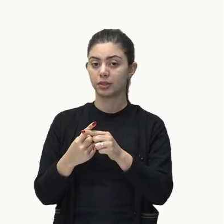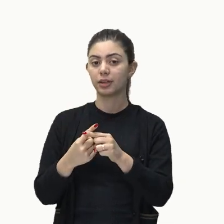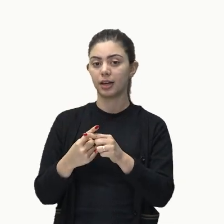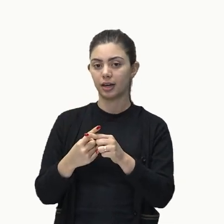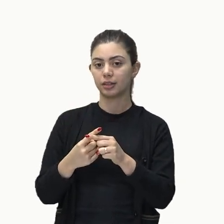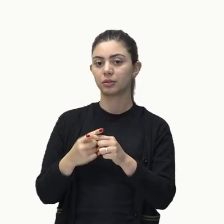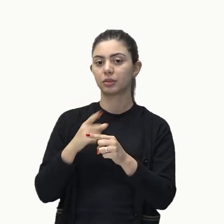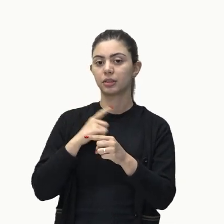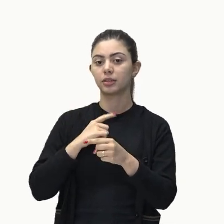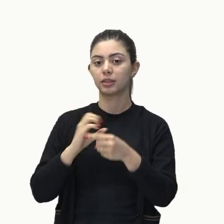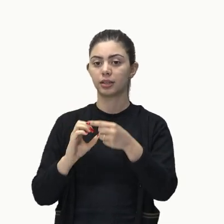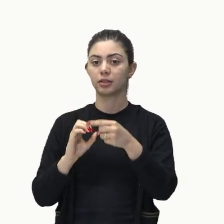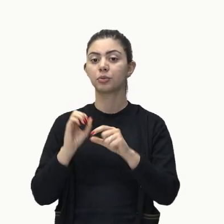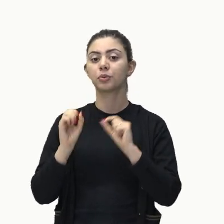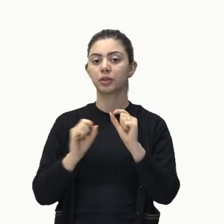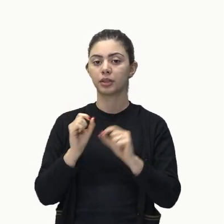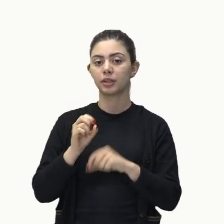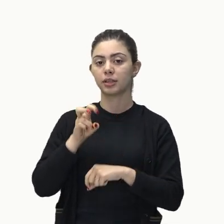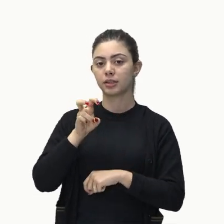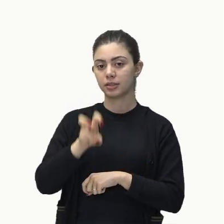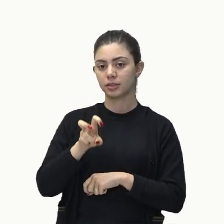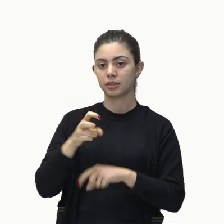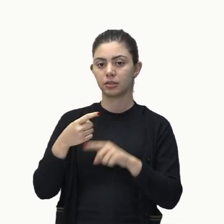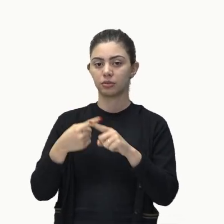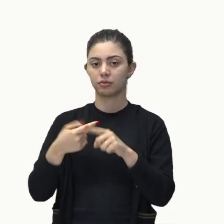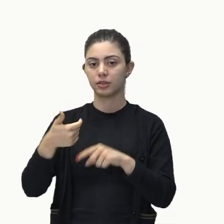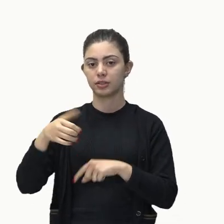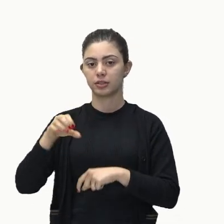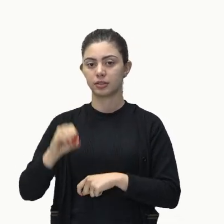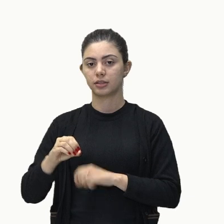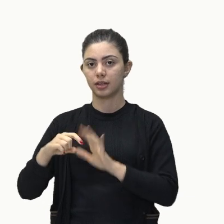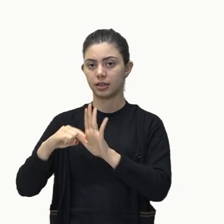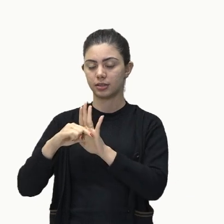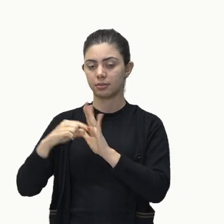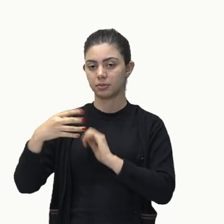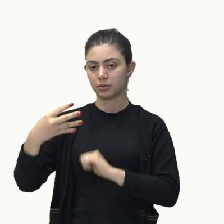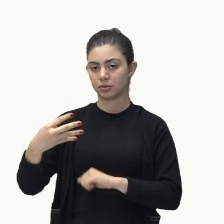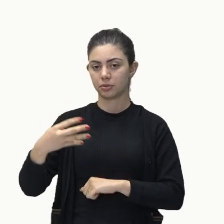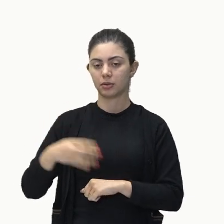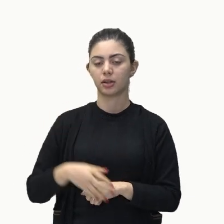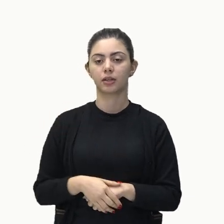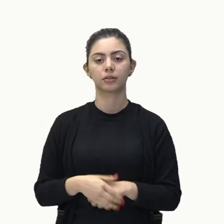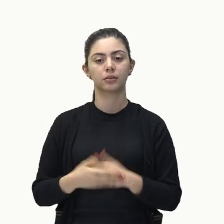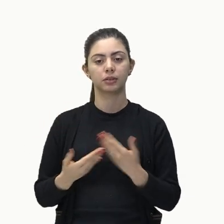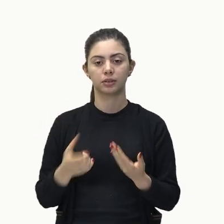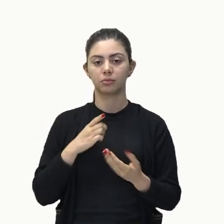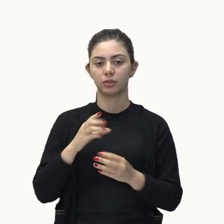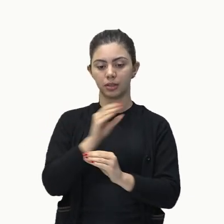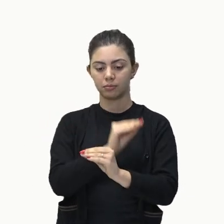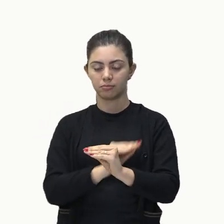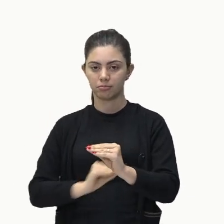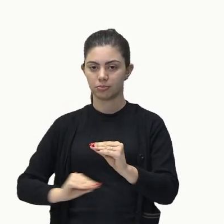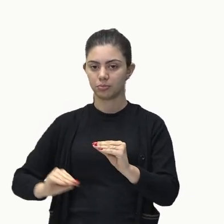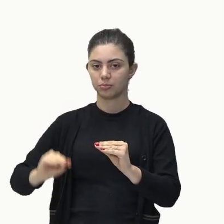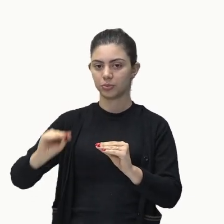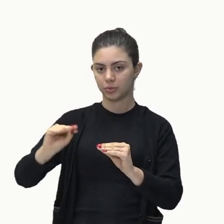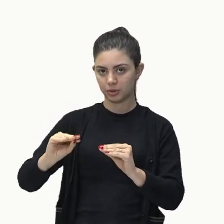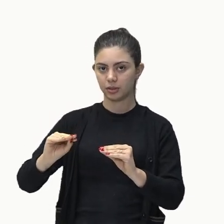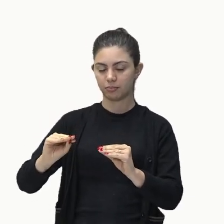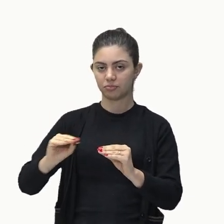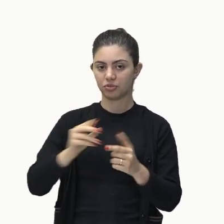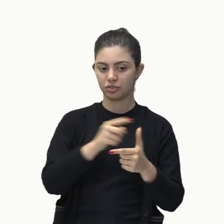embaixo do F, que é 5 vezes 10 elevado a menos 4, ele passou multiplicando, né? Esse cara aqui veio para